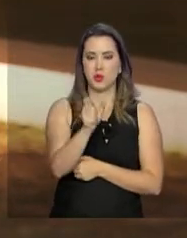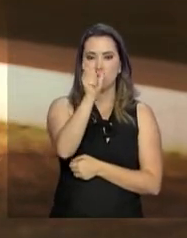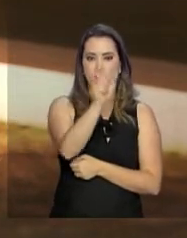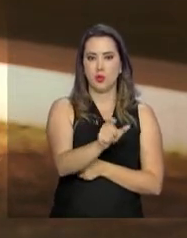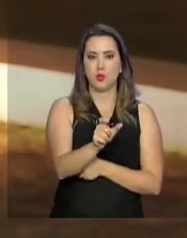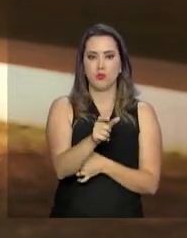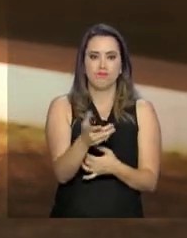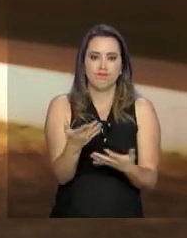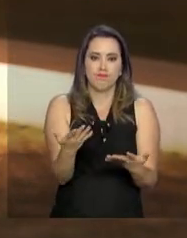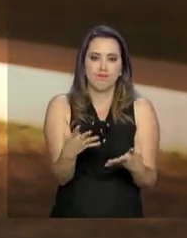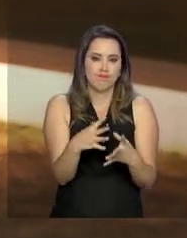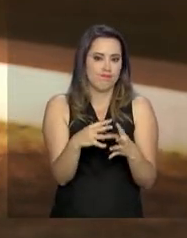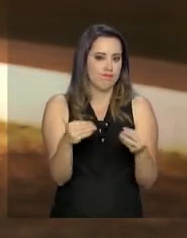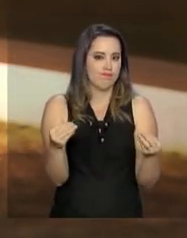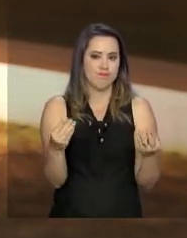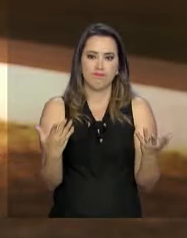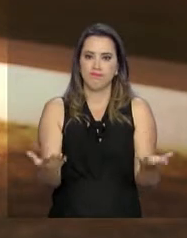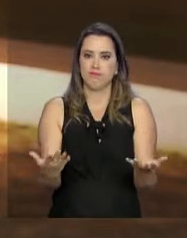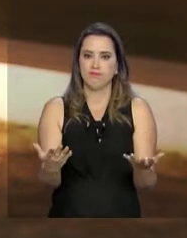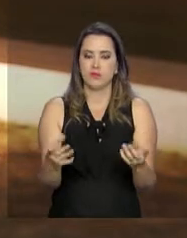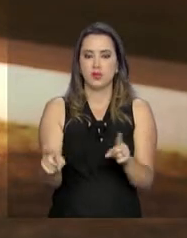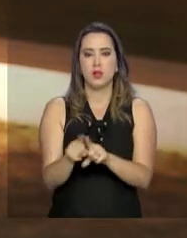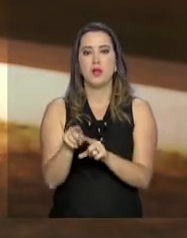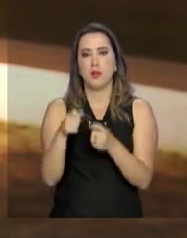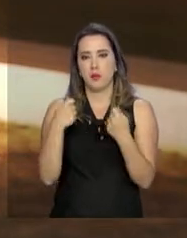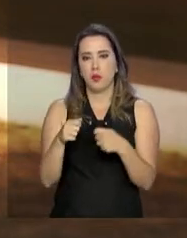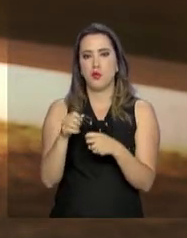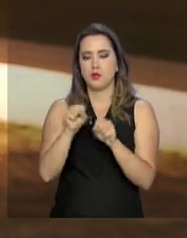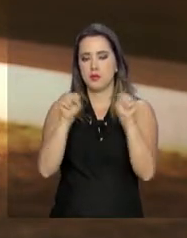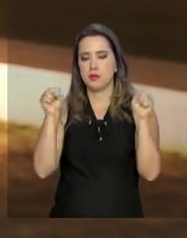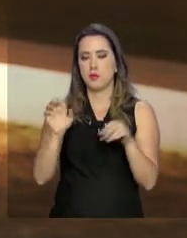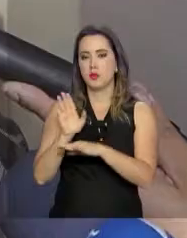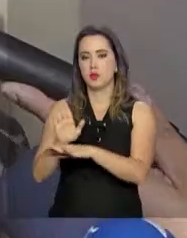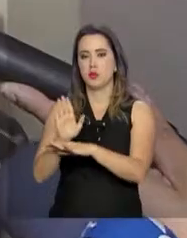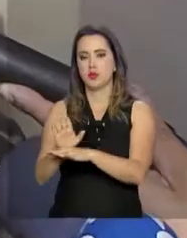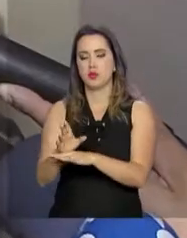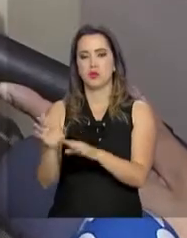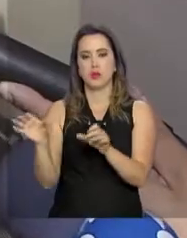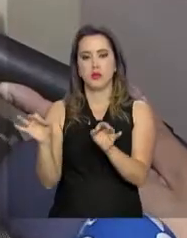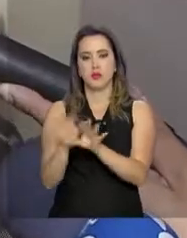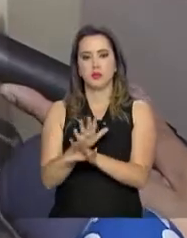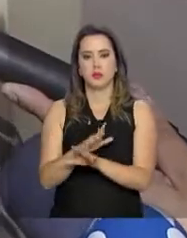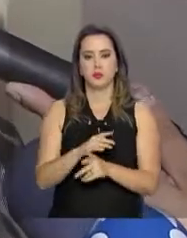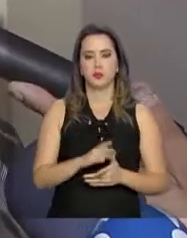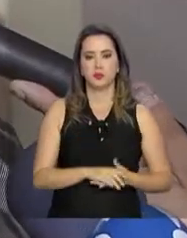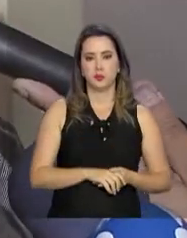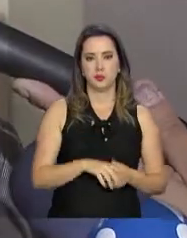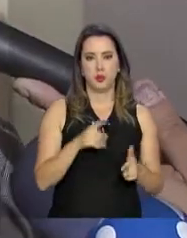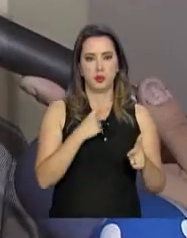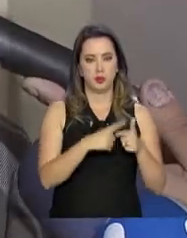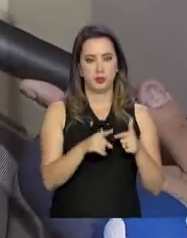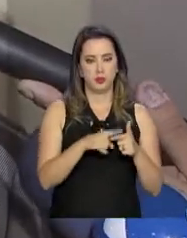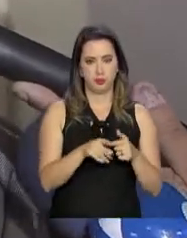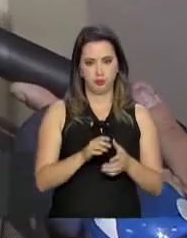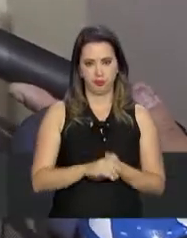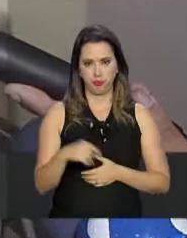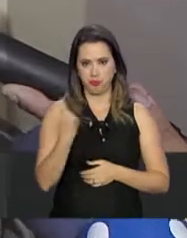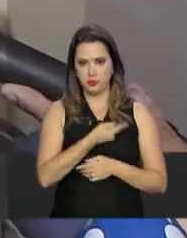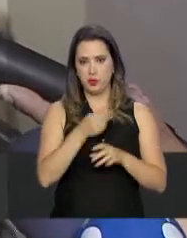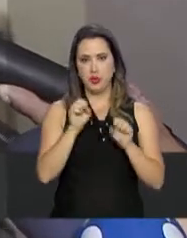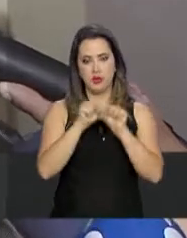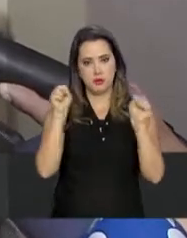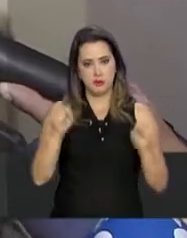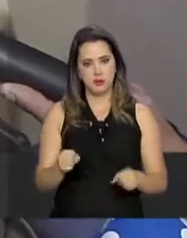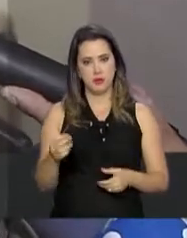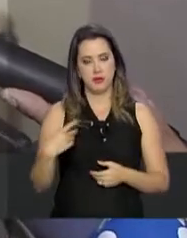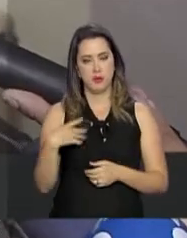e o sistema pode ajudar a elucidar casos e reúne famílias ao fazer esse protocolo nós vamos ter acesso a